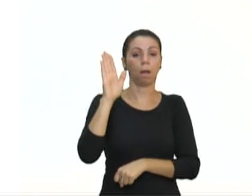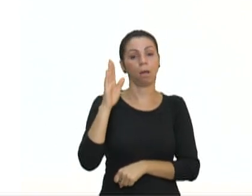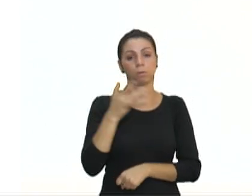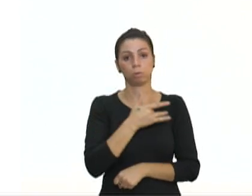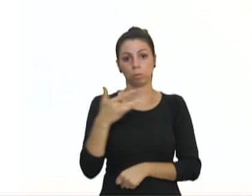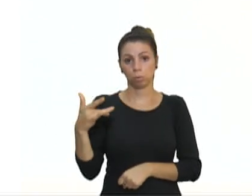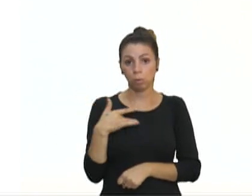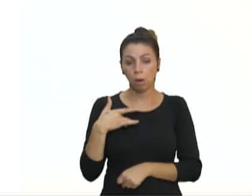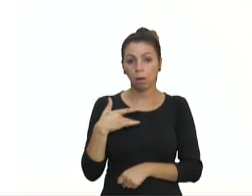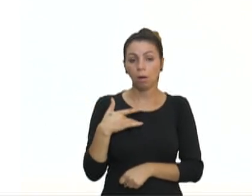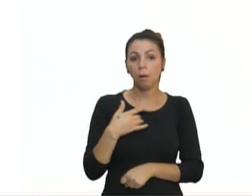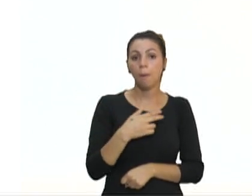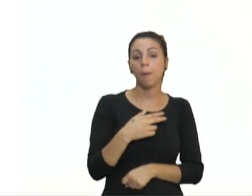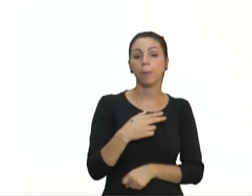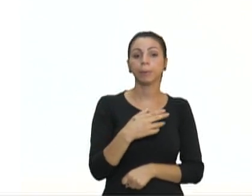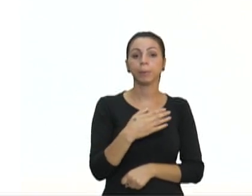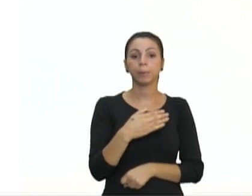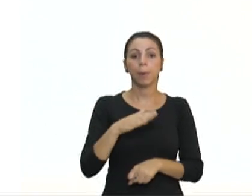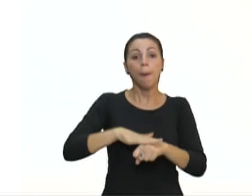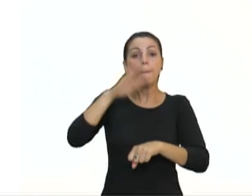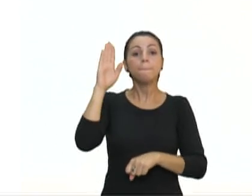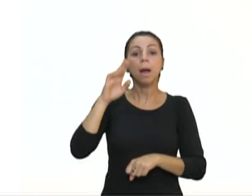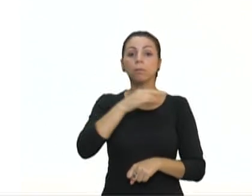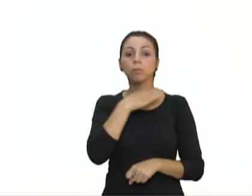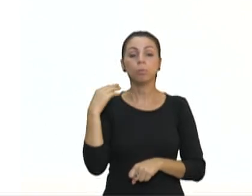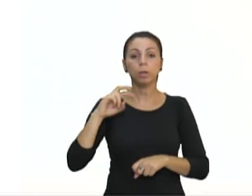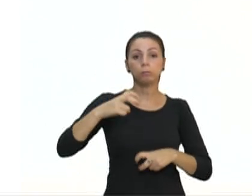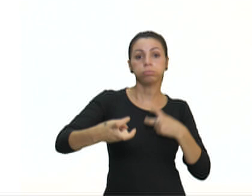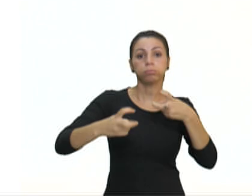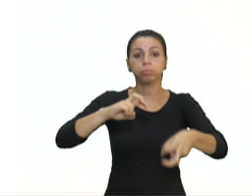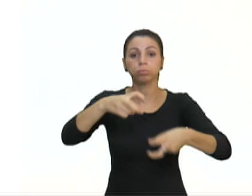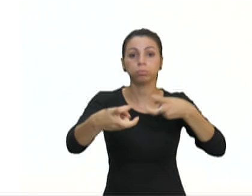mortes, e que essa poluição ela